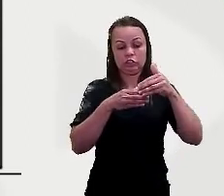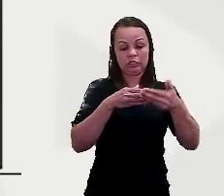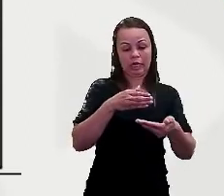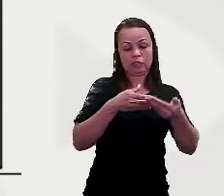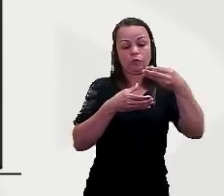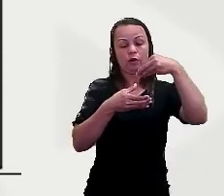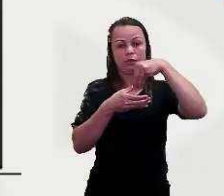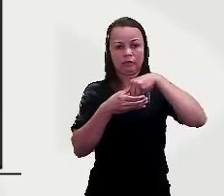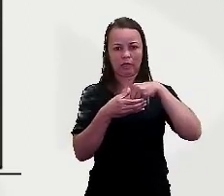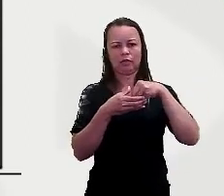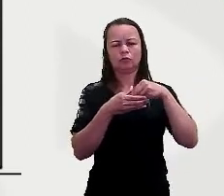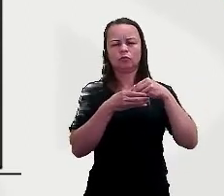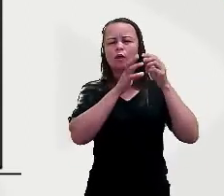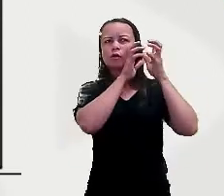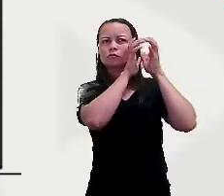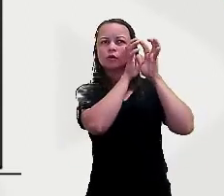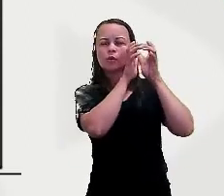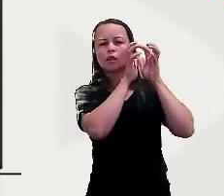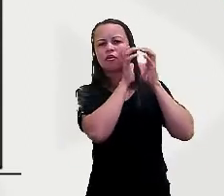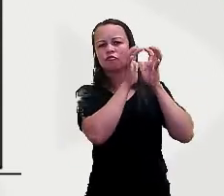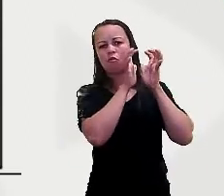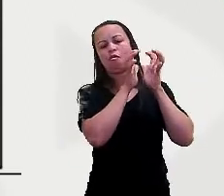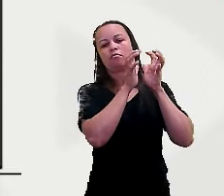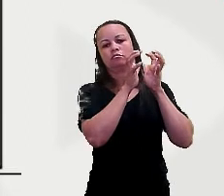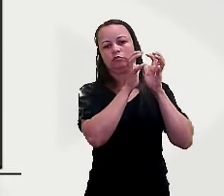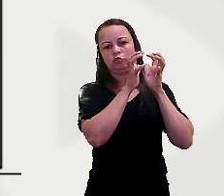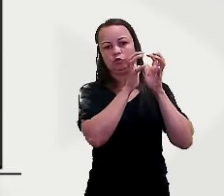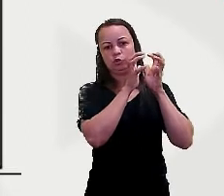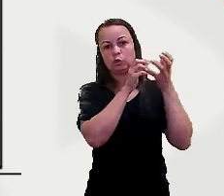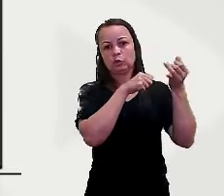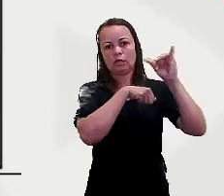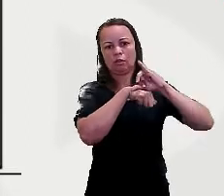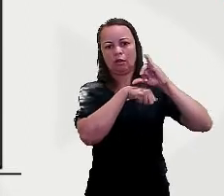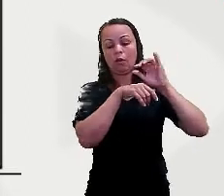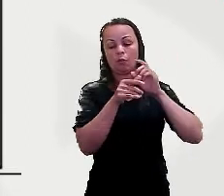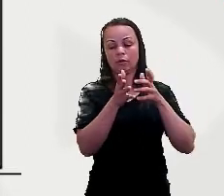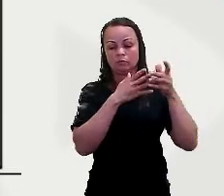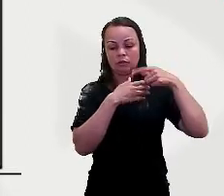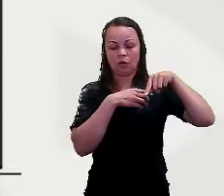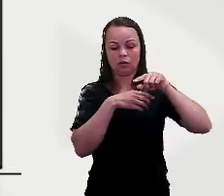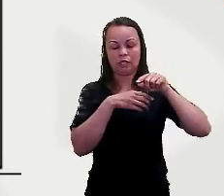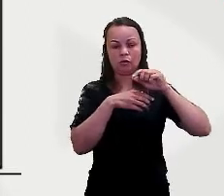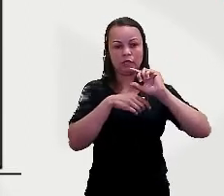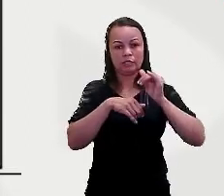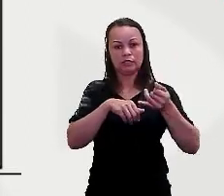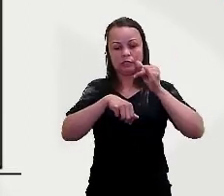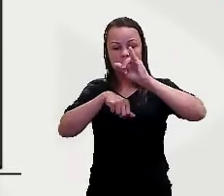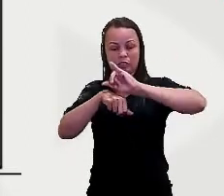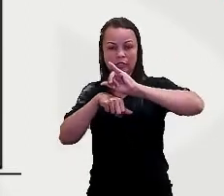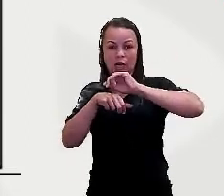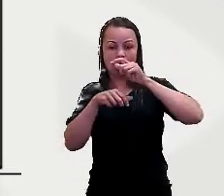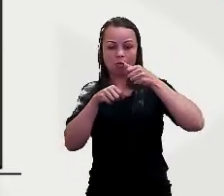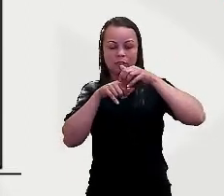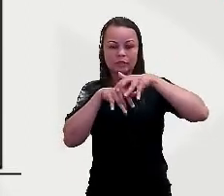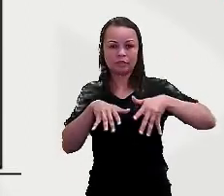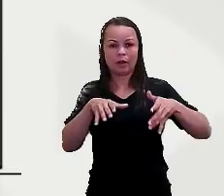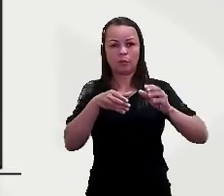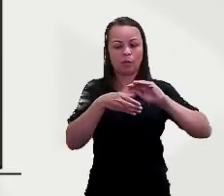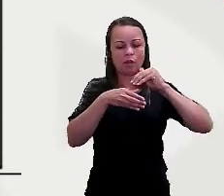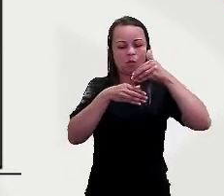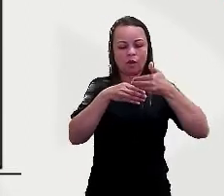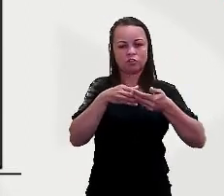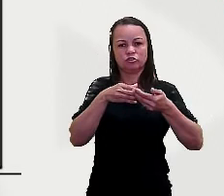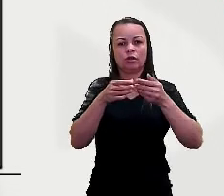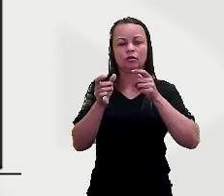meio externo para o sistema nervoso central. E aquilo que sai do sistema nervoso central para o meio externo, a gente chama